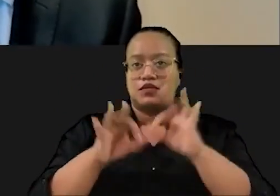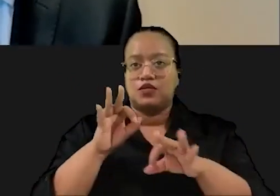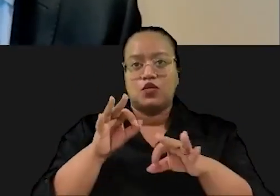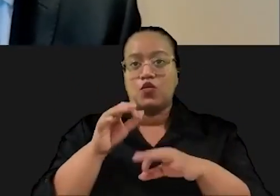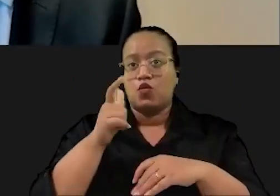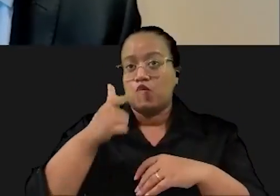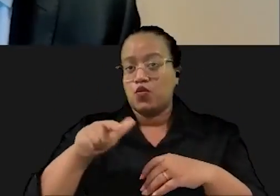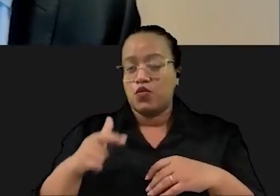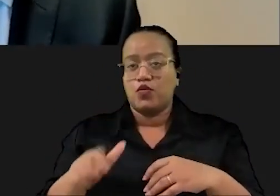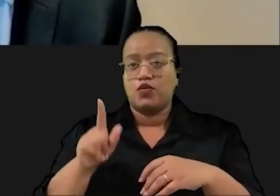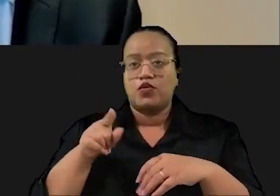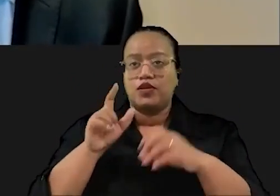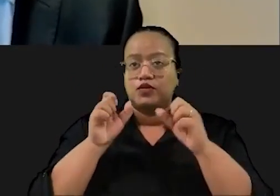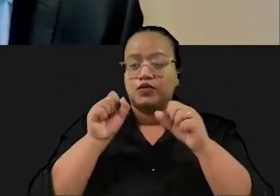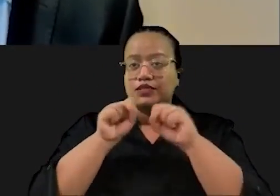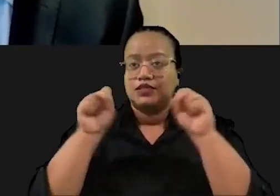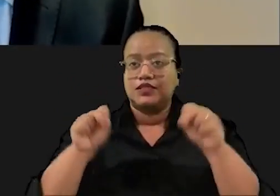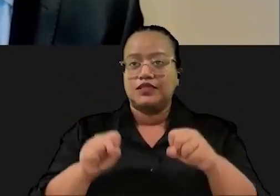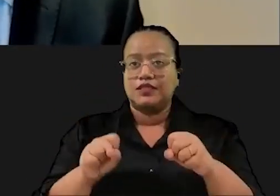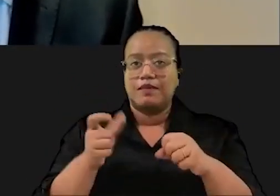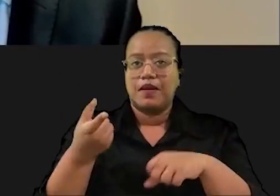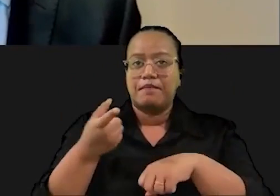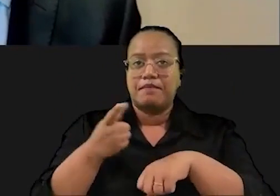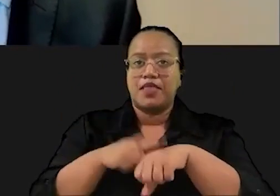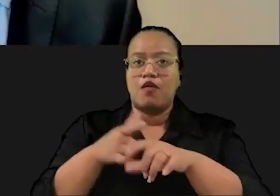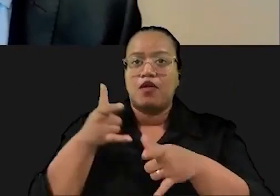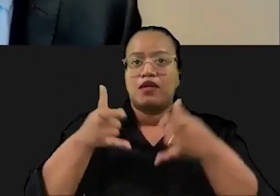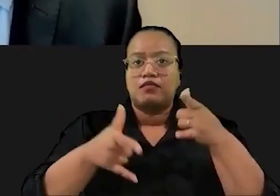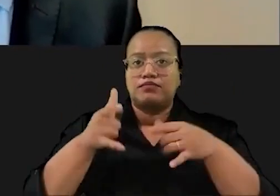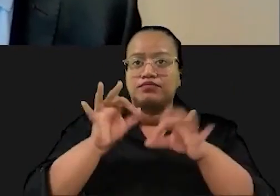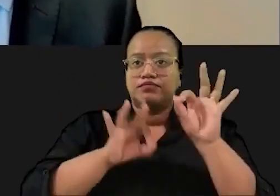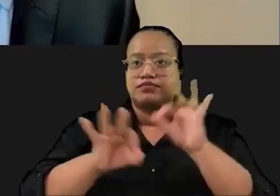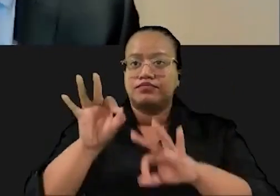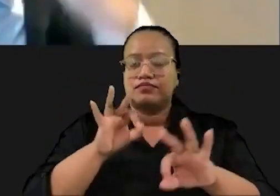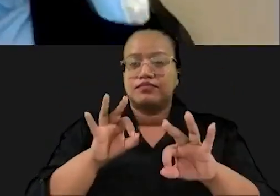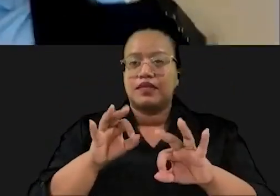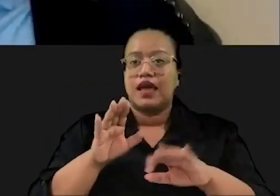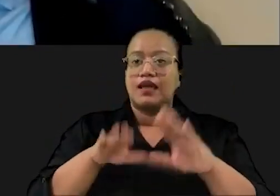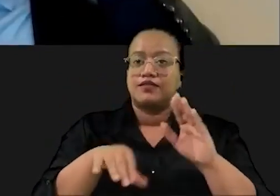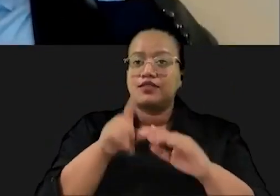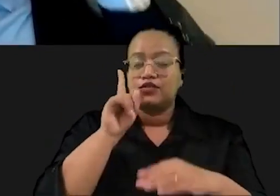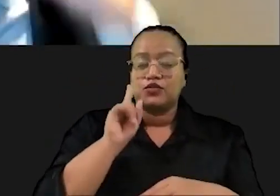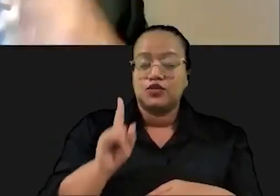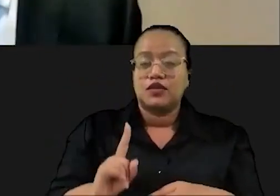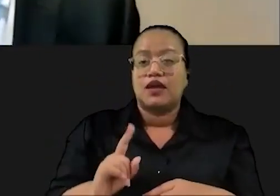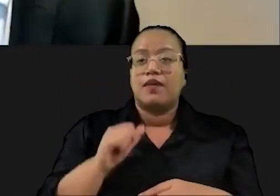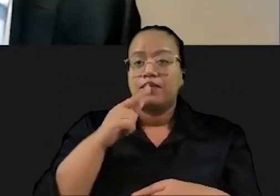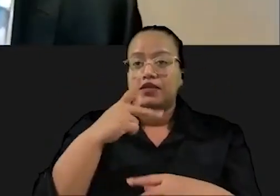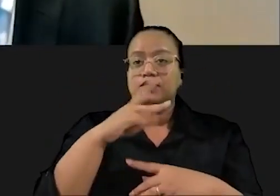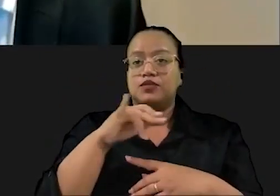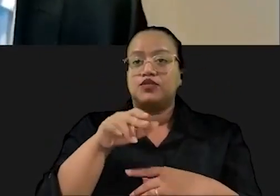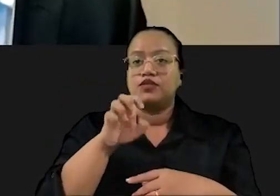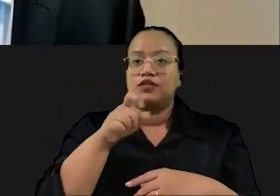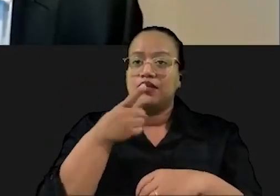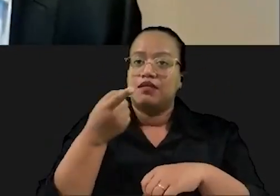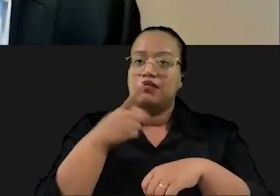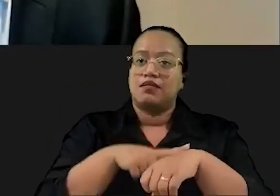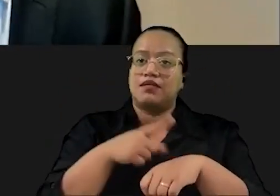muita coisa que o PJE faz, a gente não se dá conta, mas é feita de forma automática. Nós temos aqui na Terceira Região vários